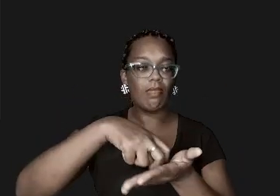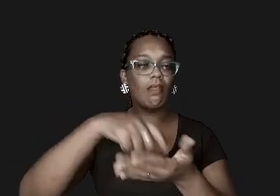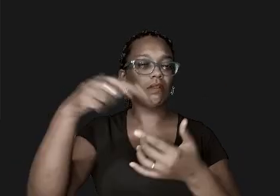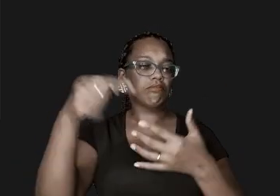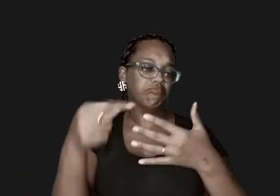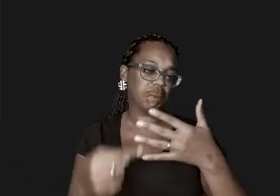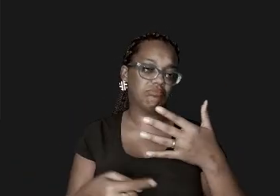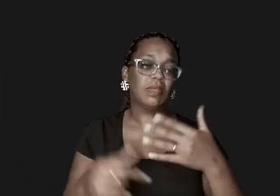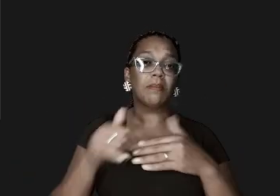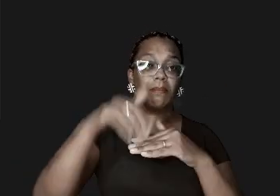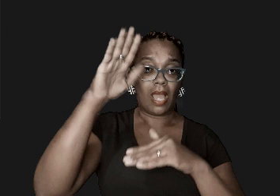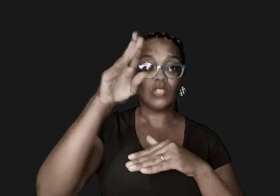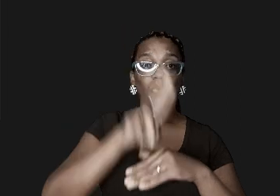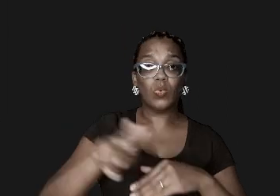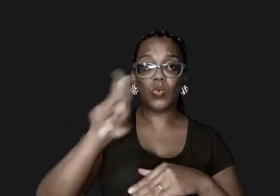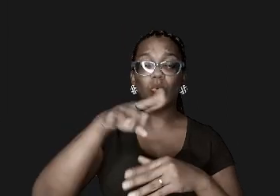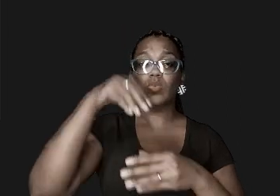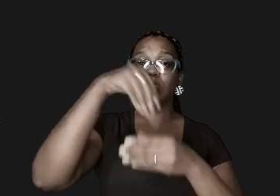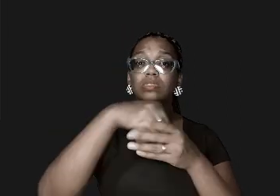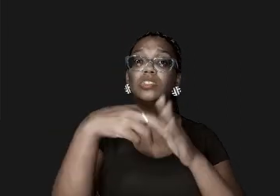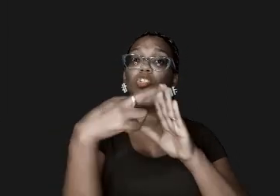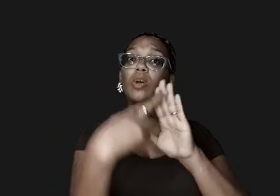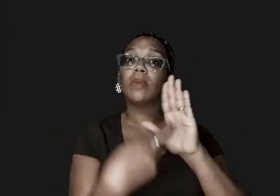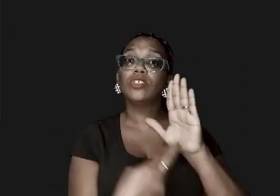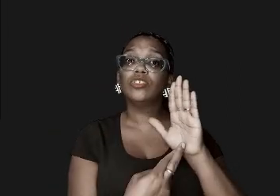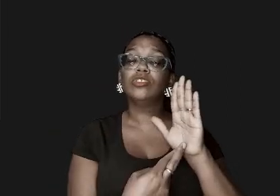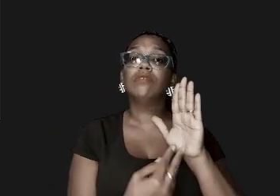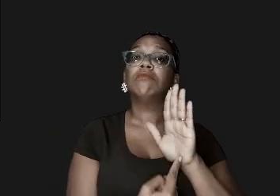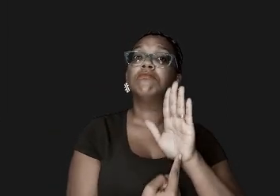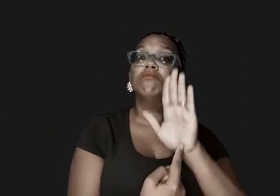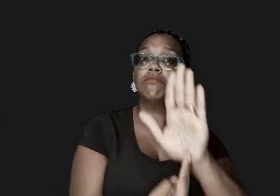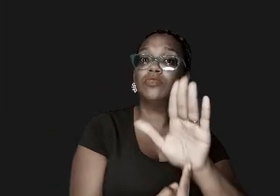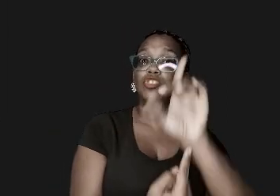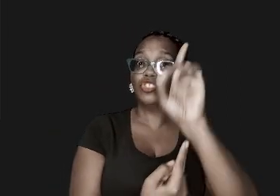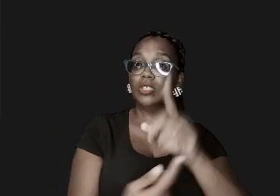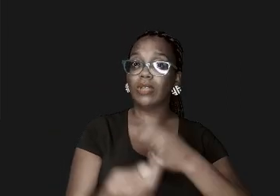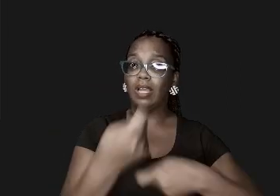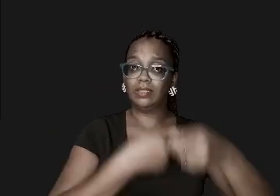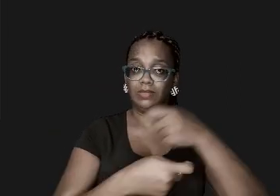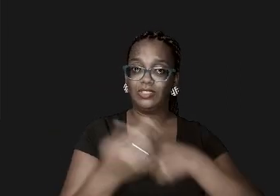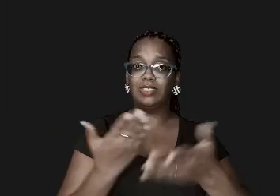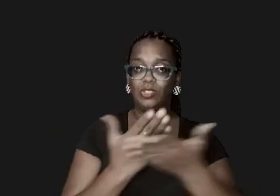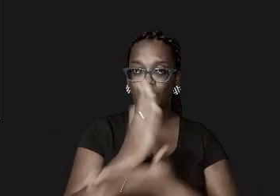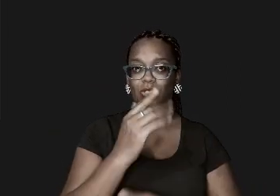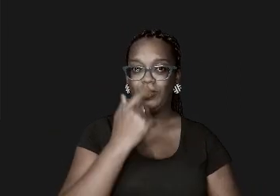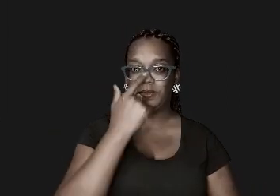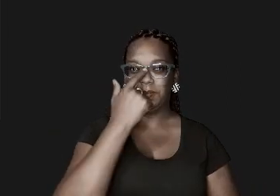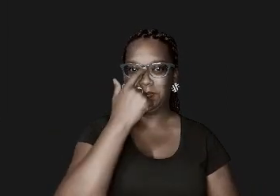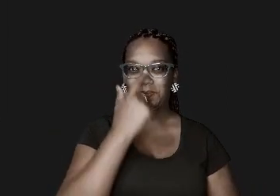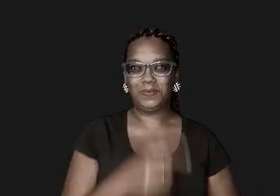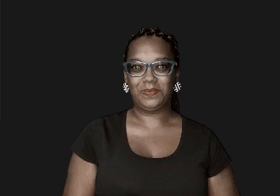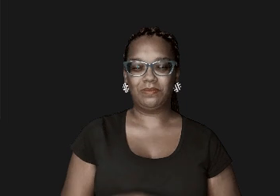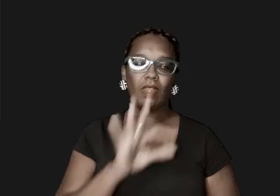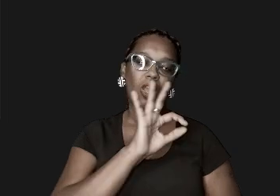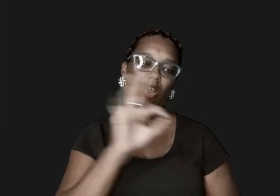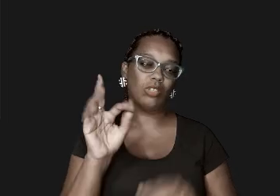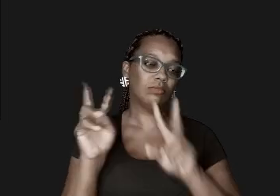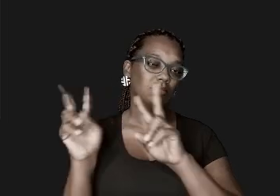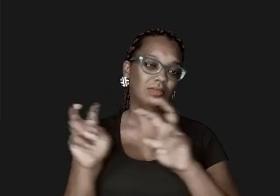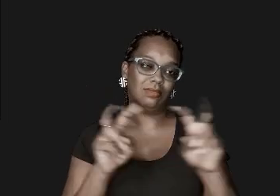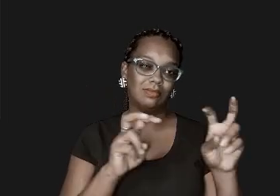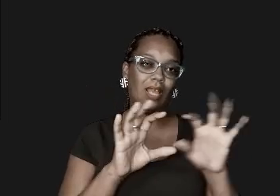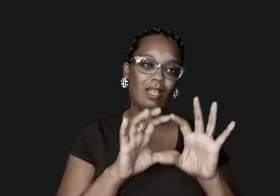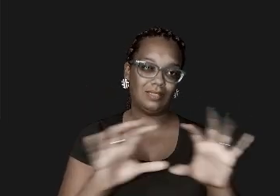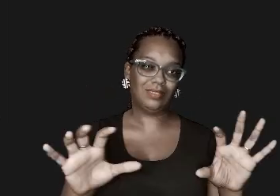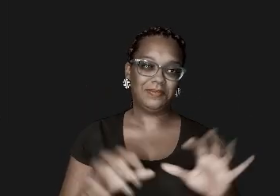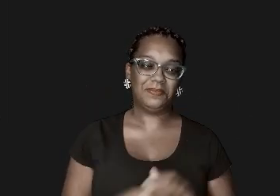trazendo inclusive previsibilidade e os próprios elementos de personalidade da Pena entre outros cada vez mais aplicados ao arcabos não